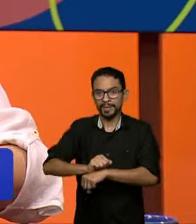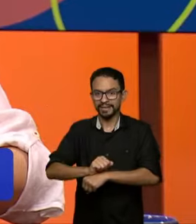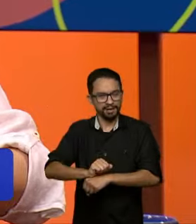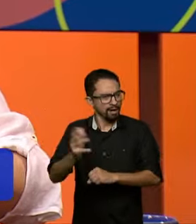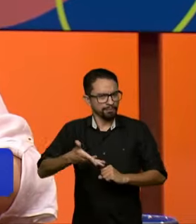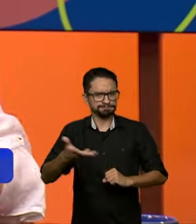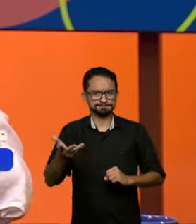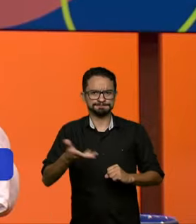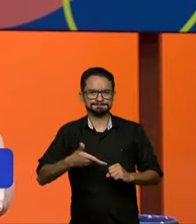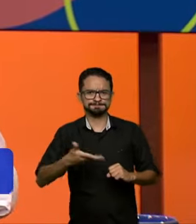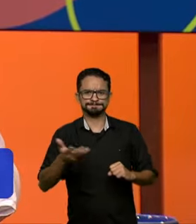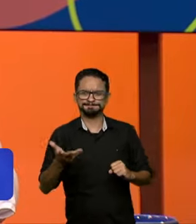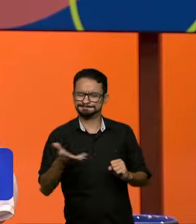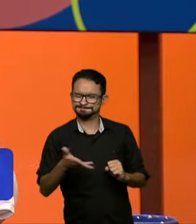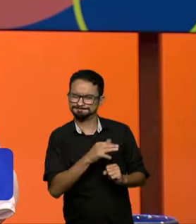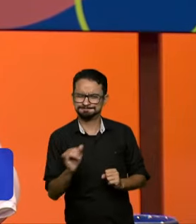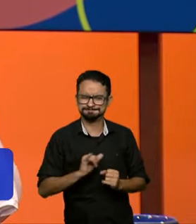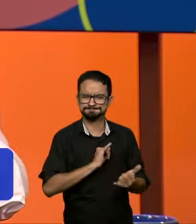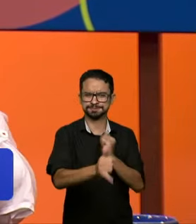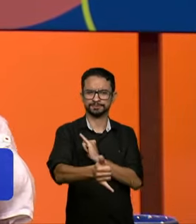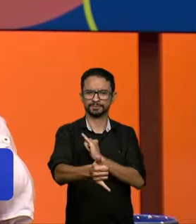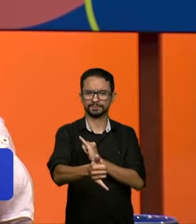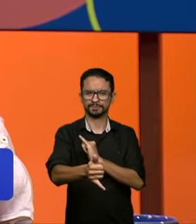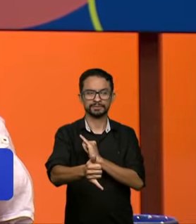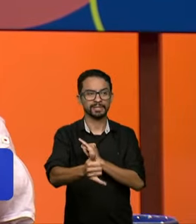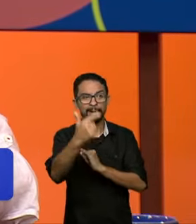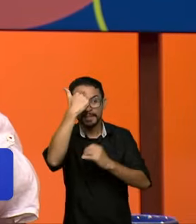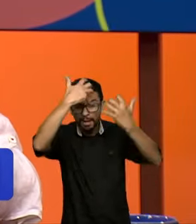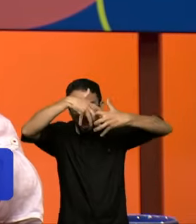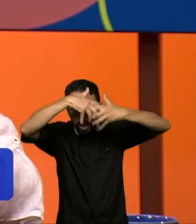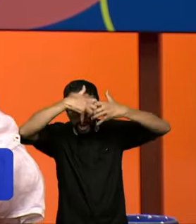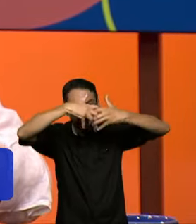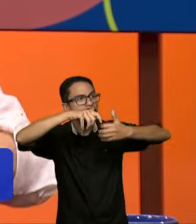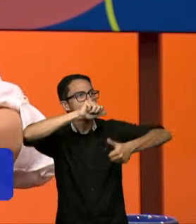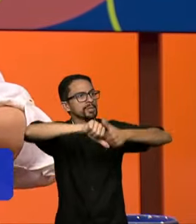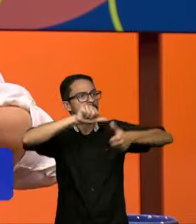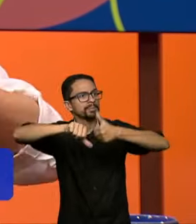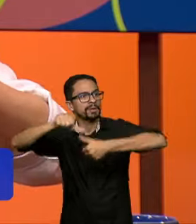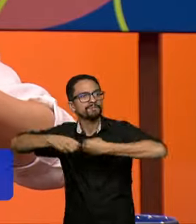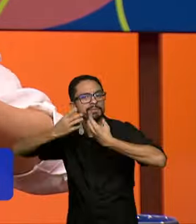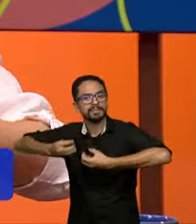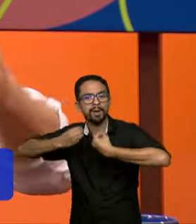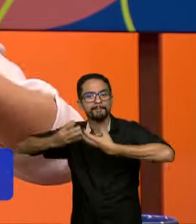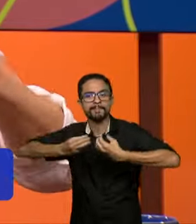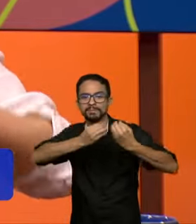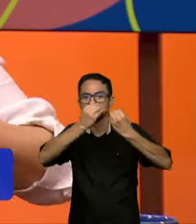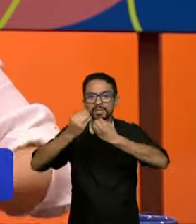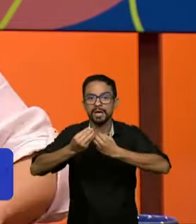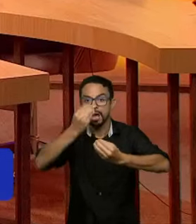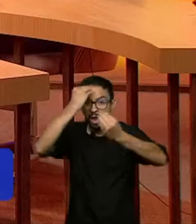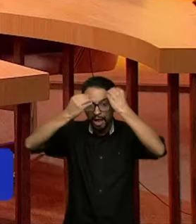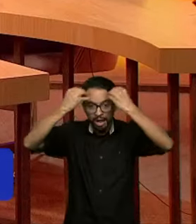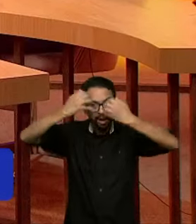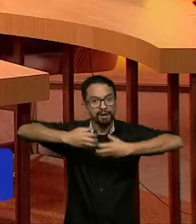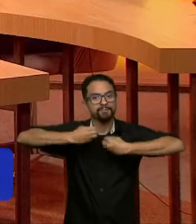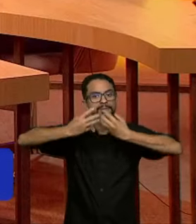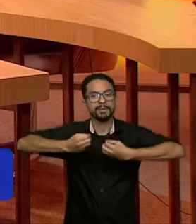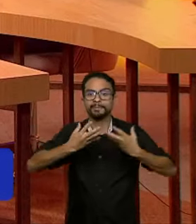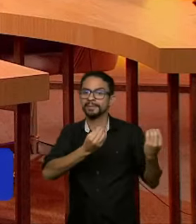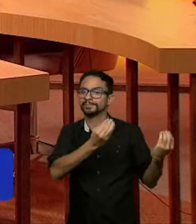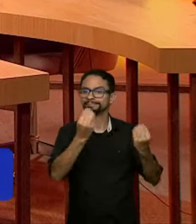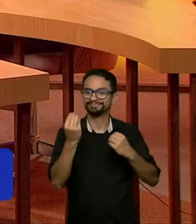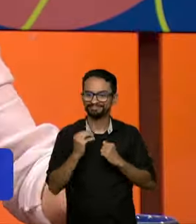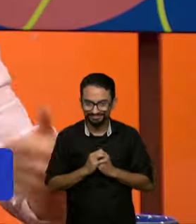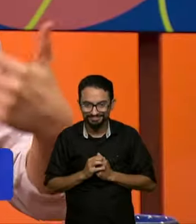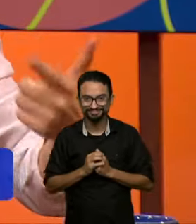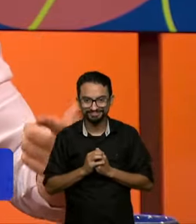Então, quando você está numa situação que é de muita mudança, tem muita informação, que vai para um cérebro que já é de muita informação.